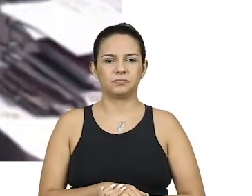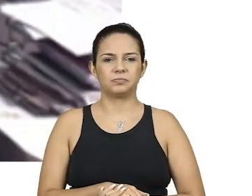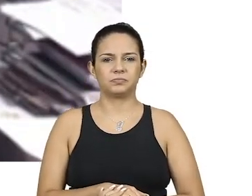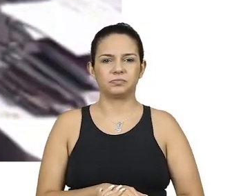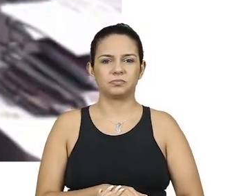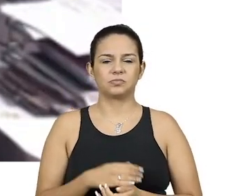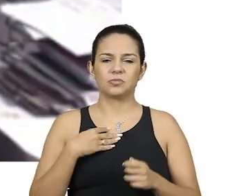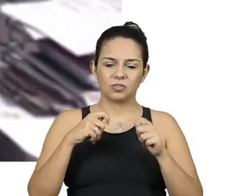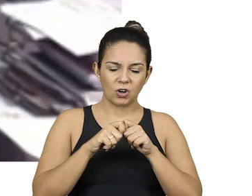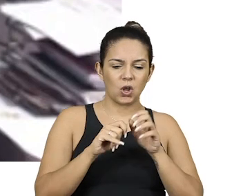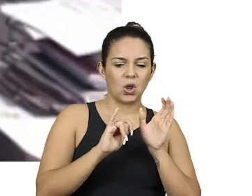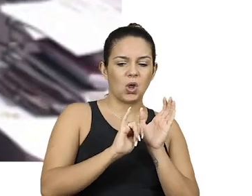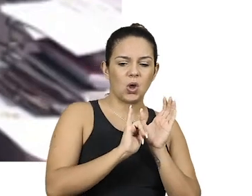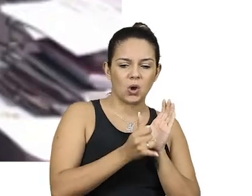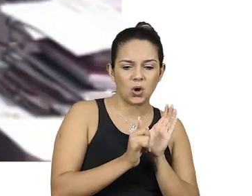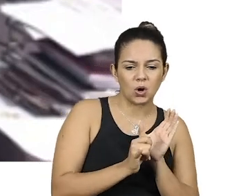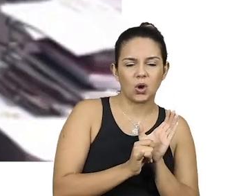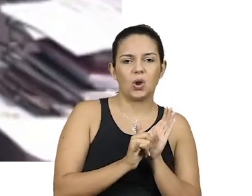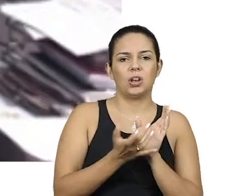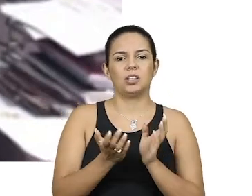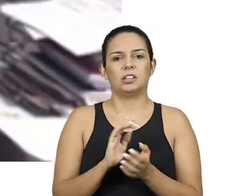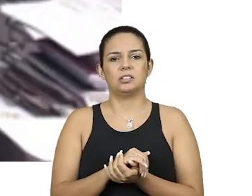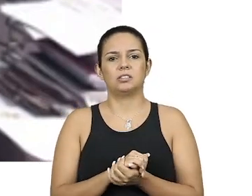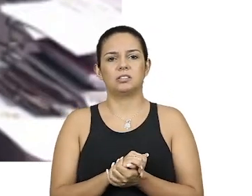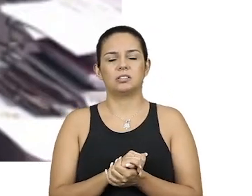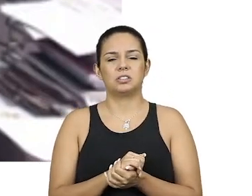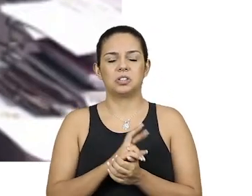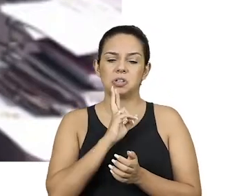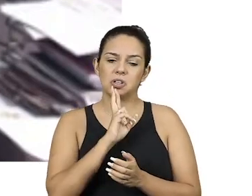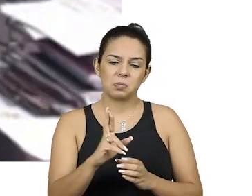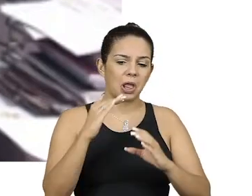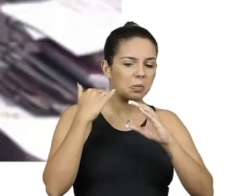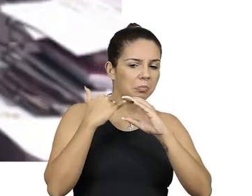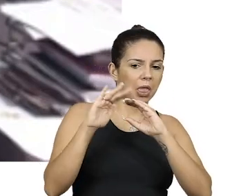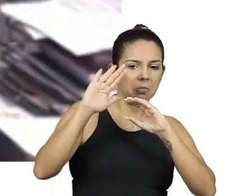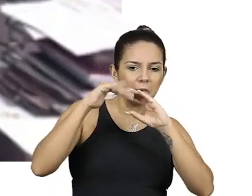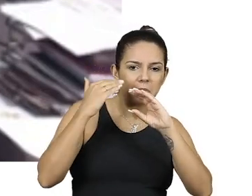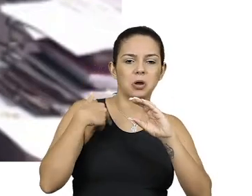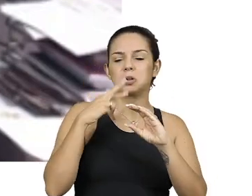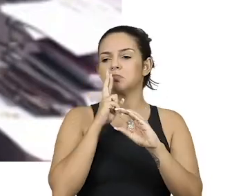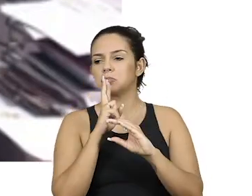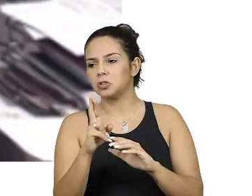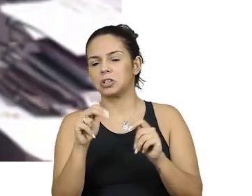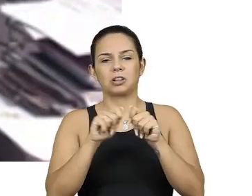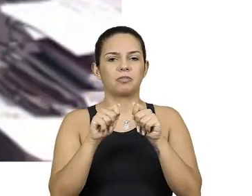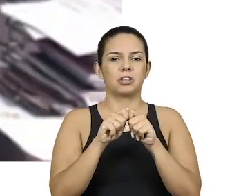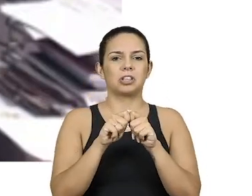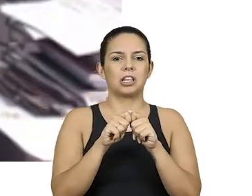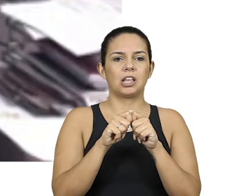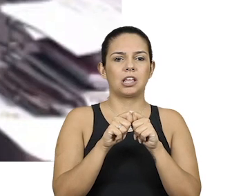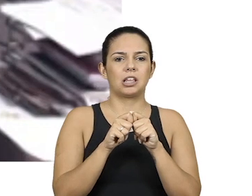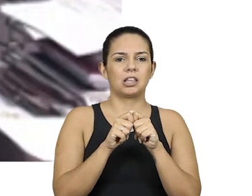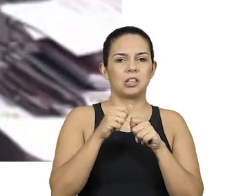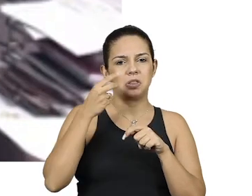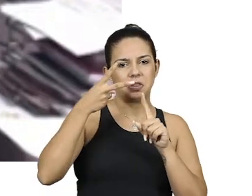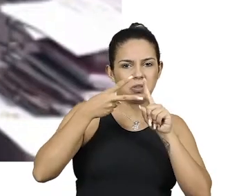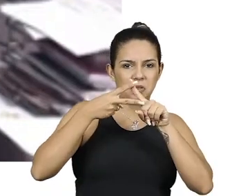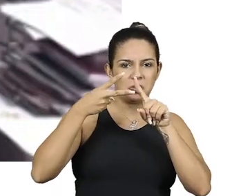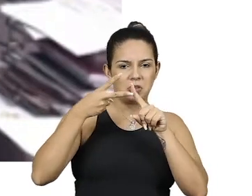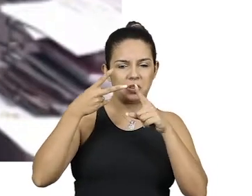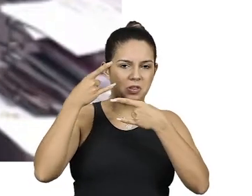Faço as minhas crônicas, respondo e-mails, tenho feito uma média de